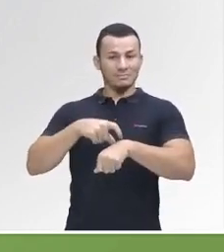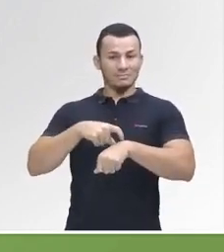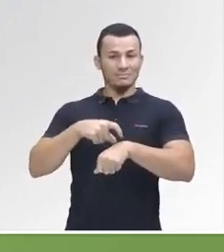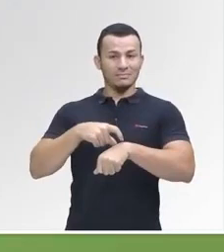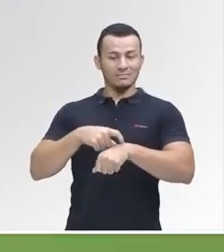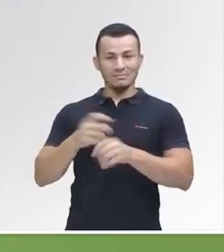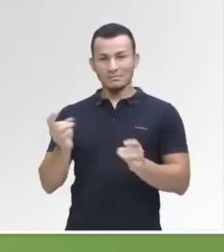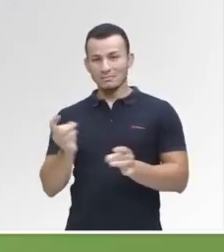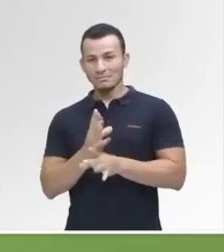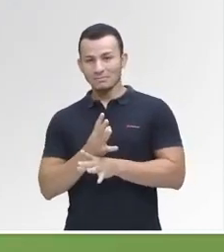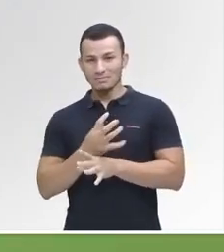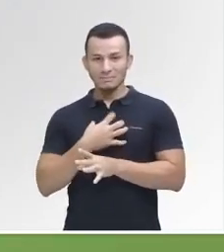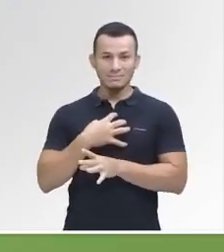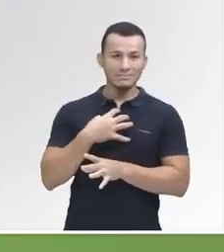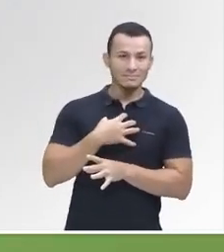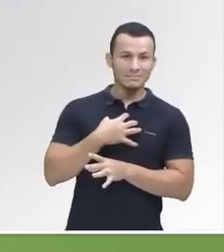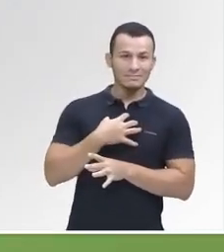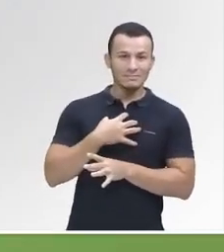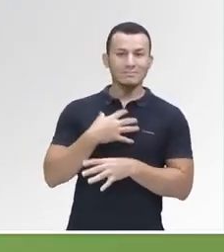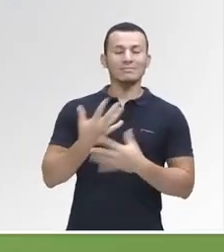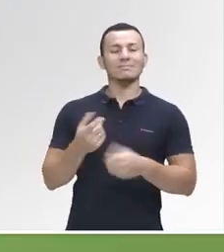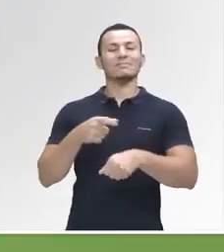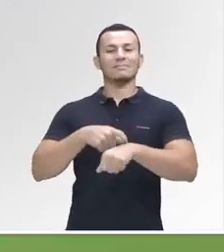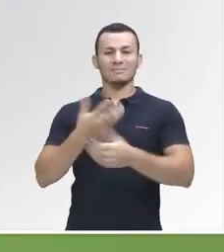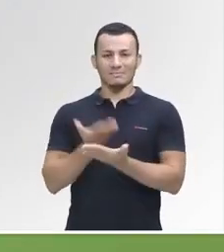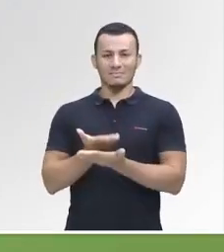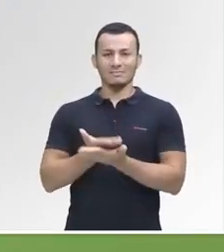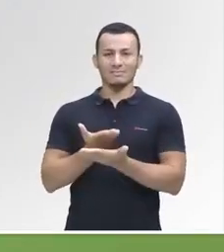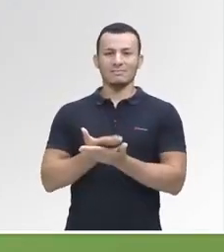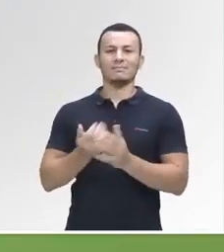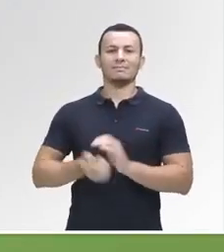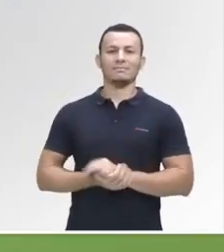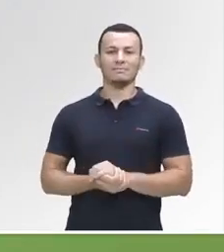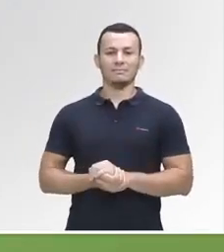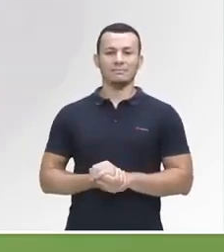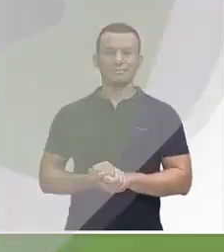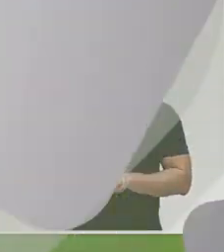estão preparados? Vamos para a hora de estudar.